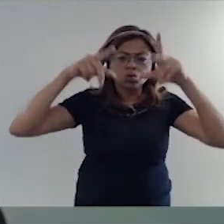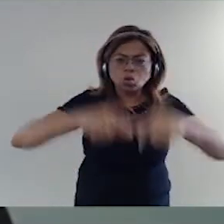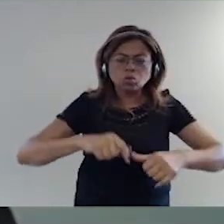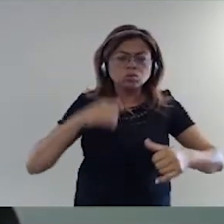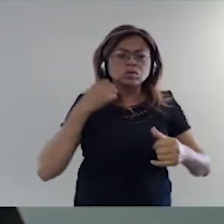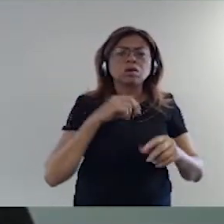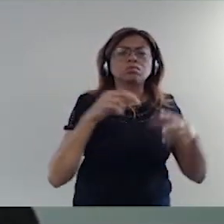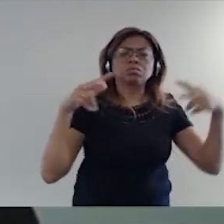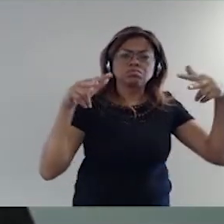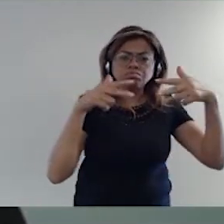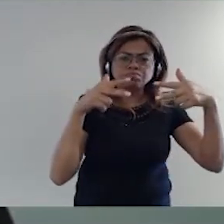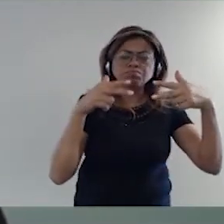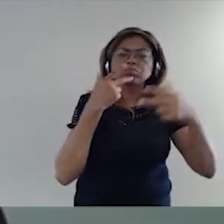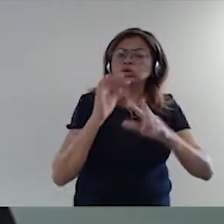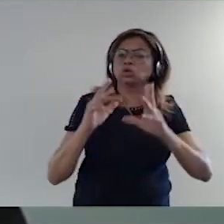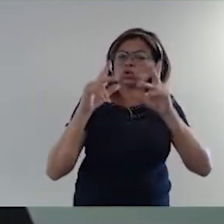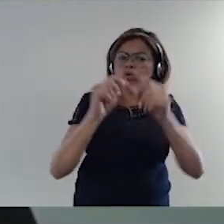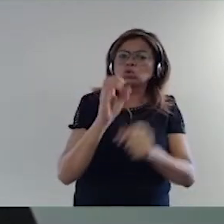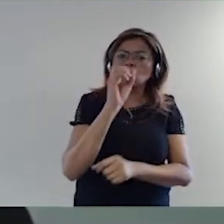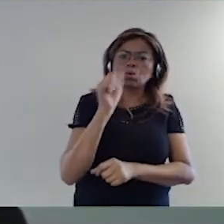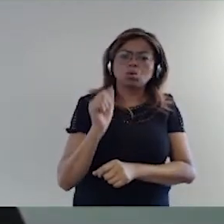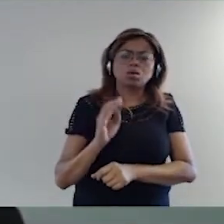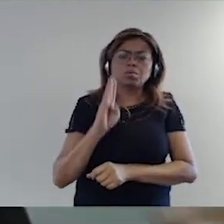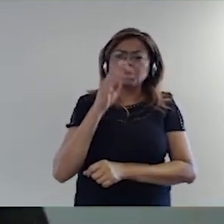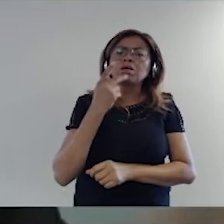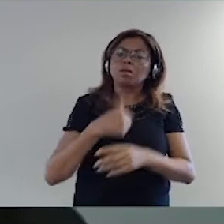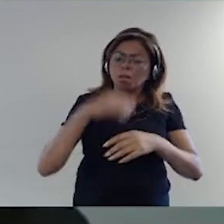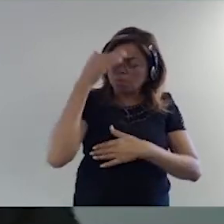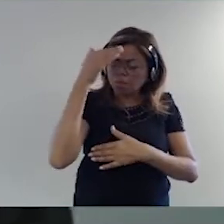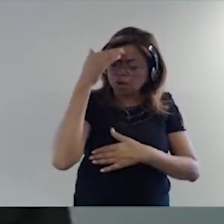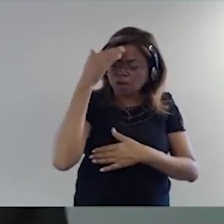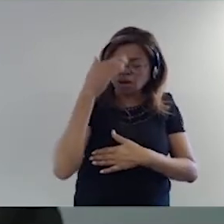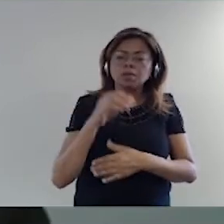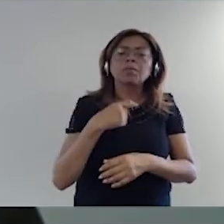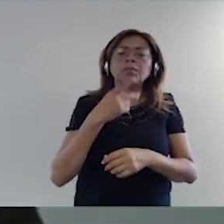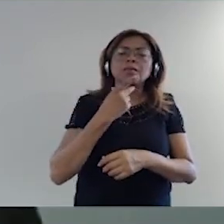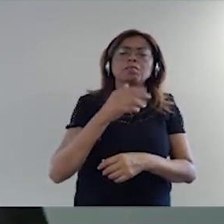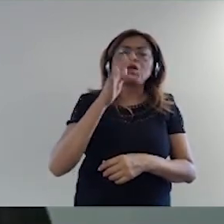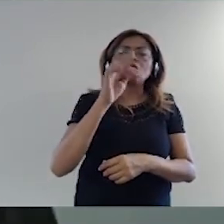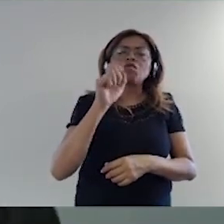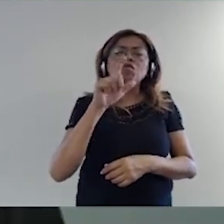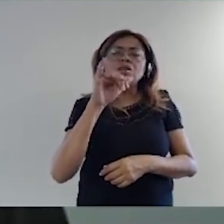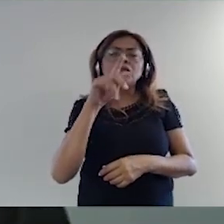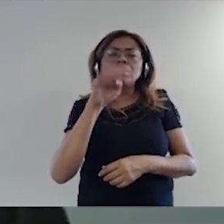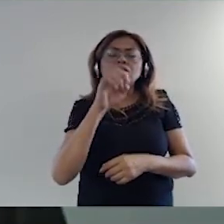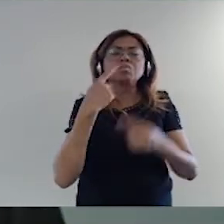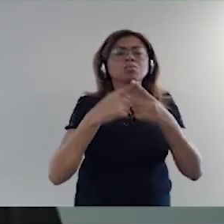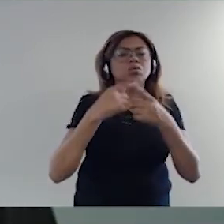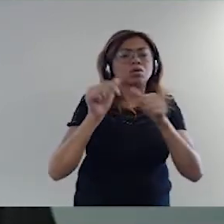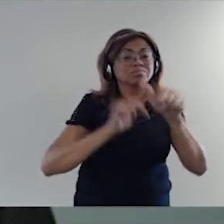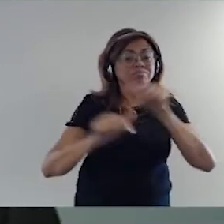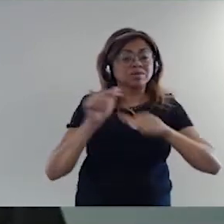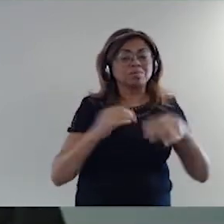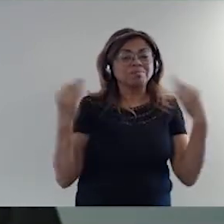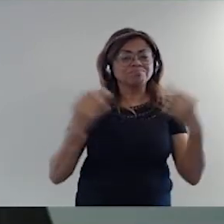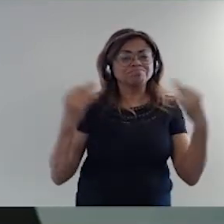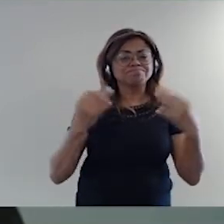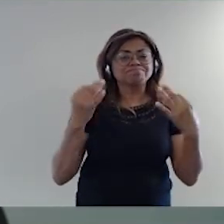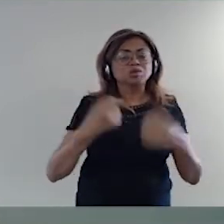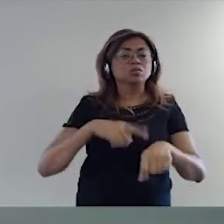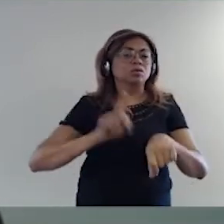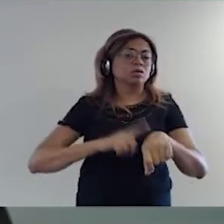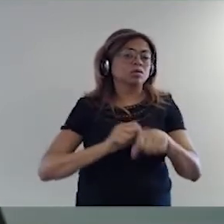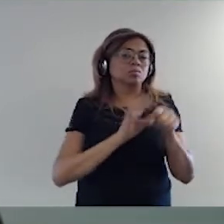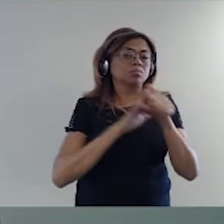mais uma vez, e aqui agradecendo ao presidente Felipe Santa Cruz, tanto pelo convite que nos é feito, como também pelo trabalho hercúleo nesse momento